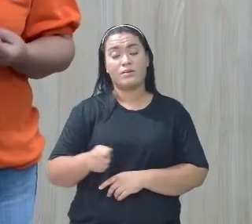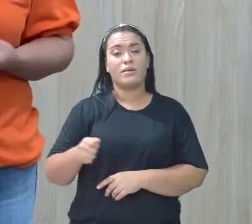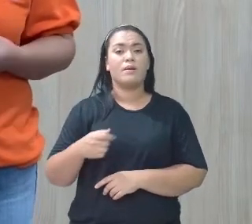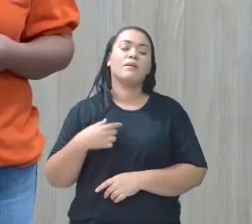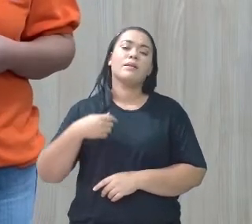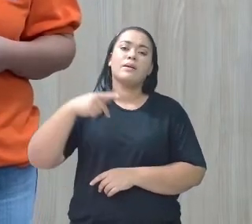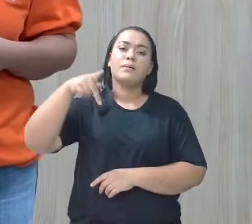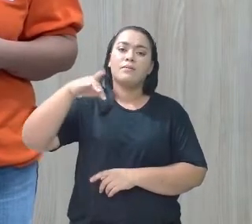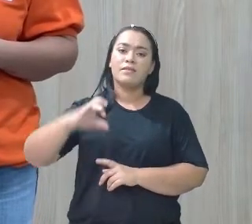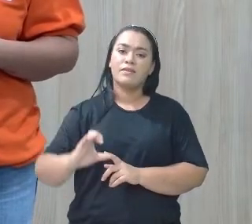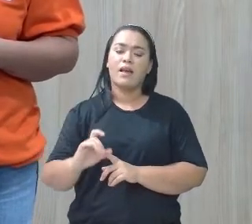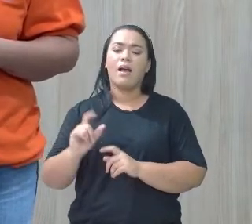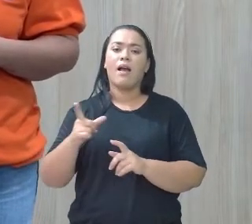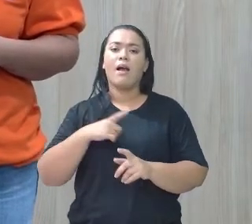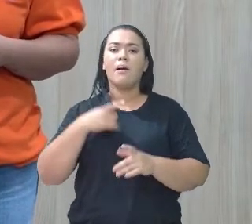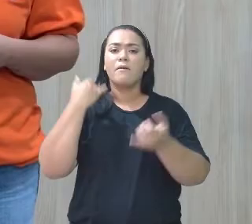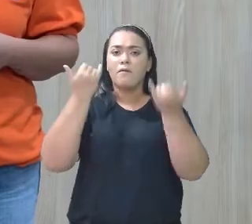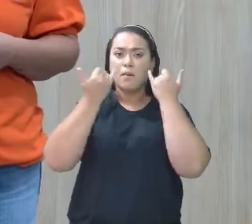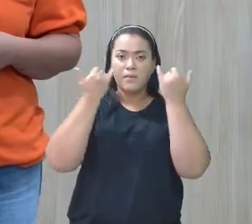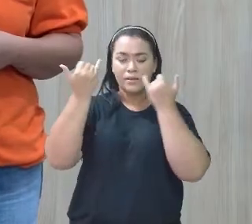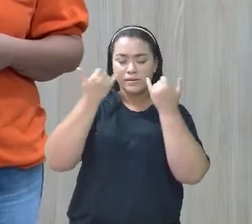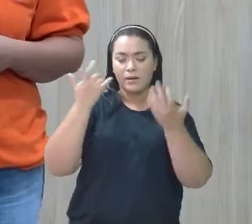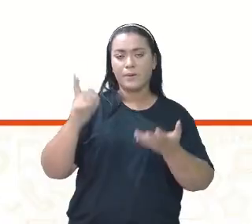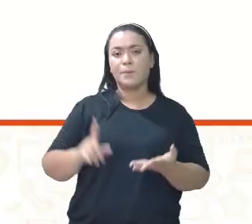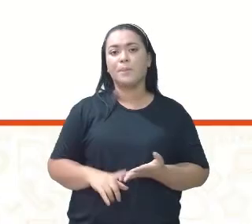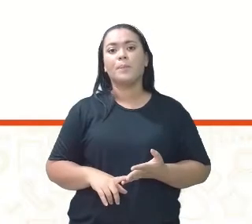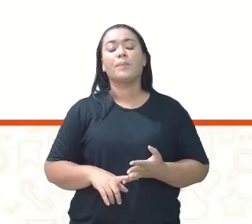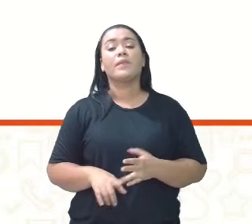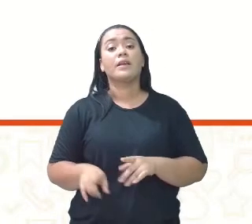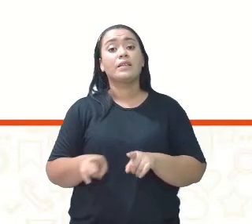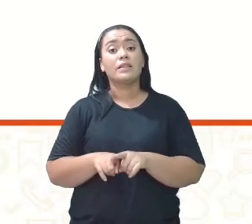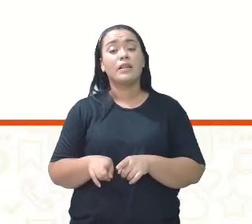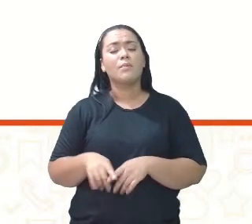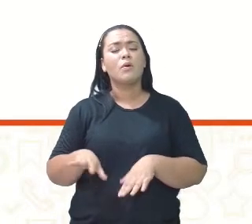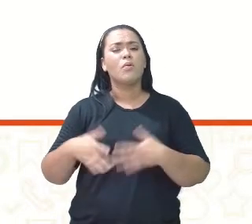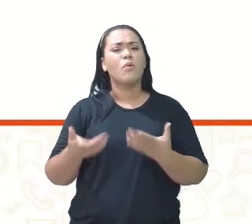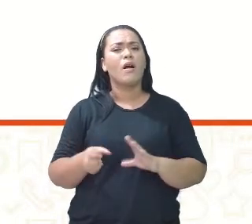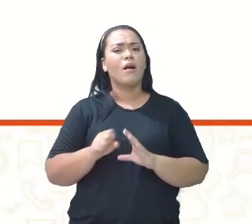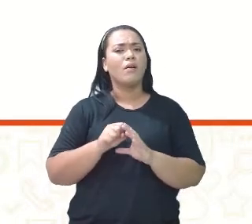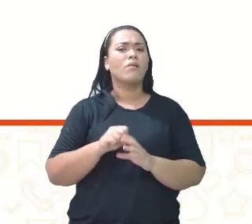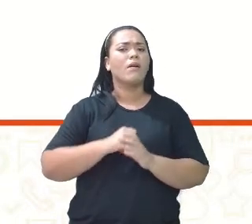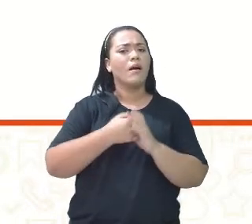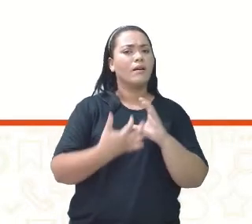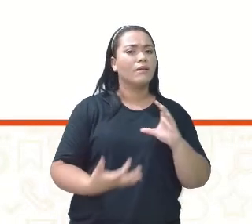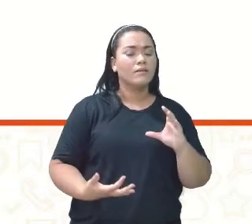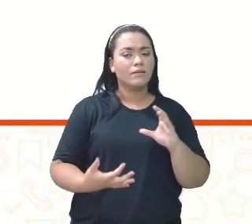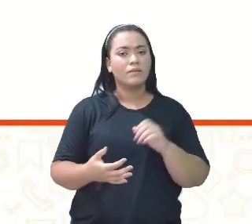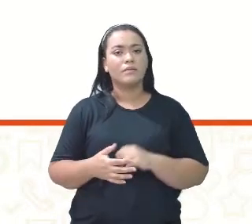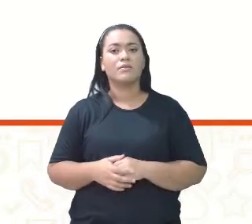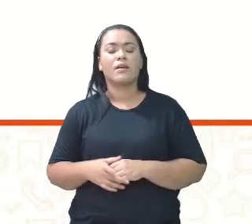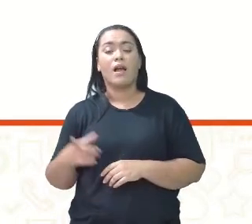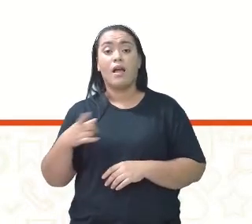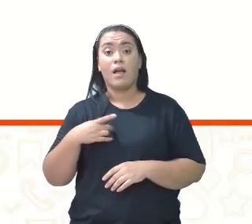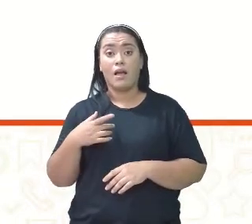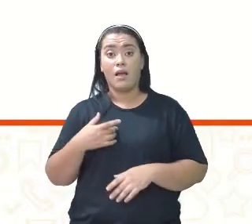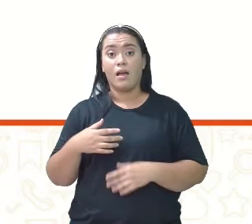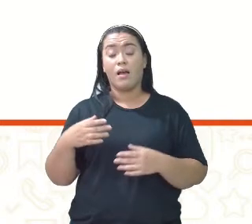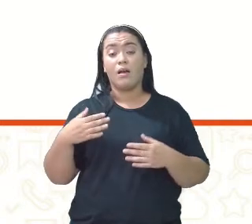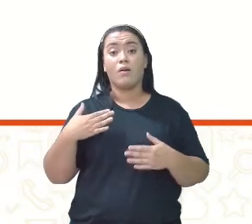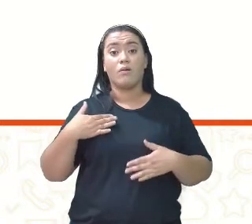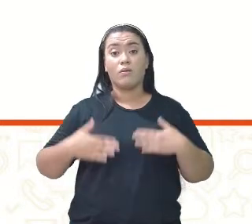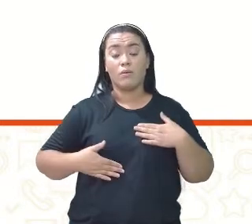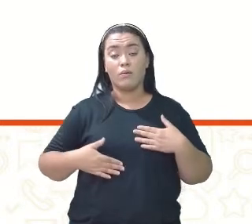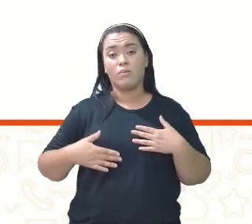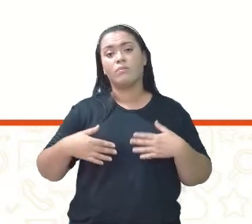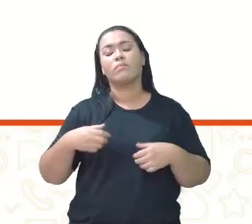Cerebral traz de informação, não é? Vimos um pouco sobre as características motora e